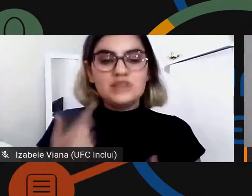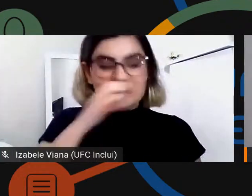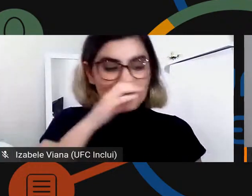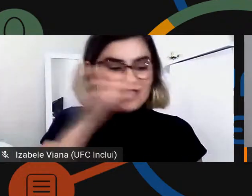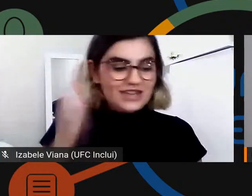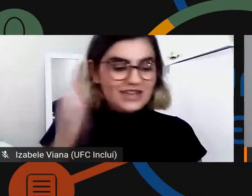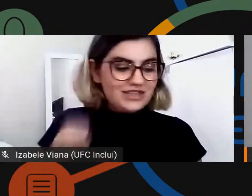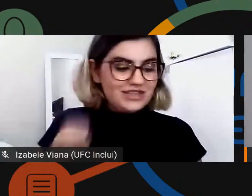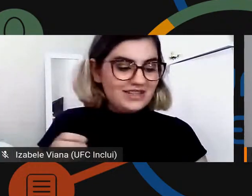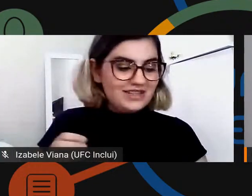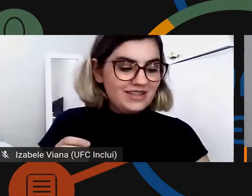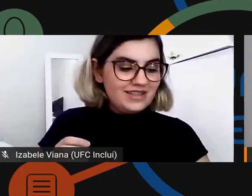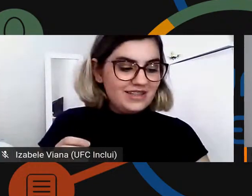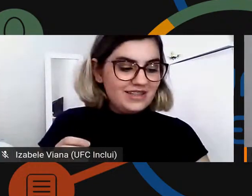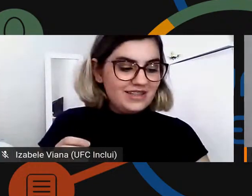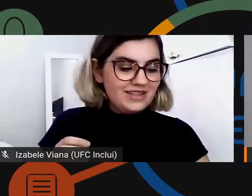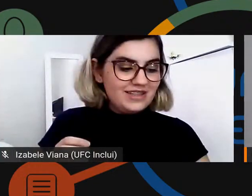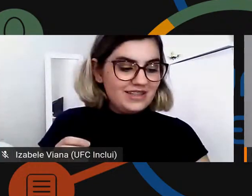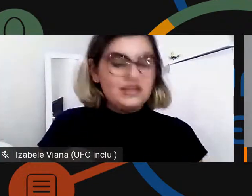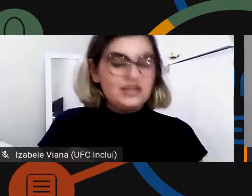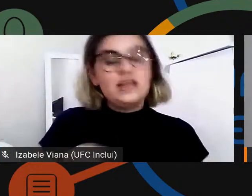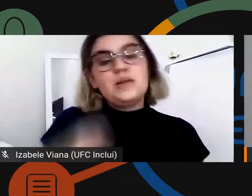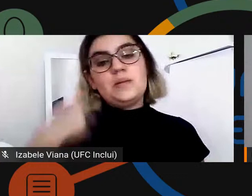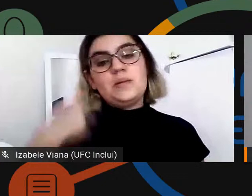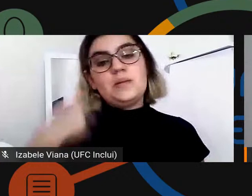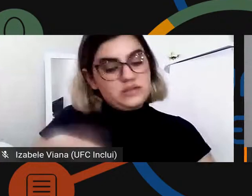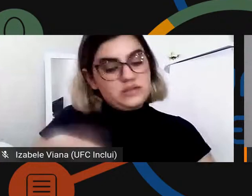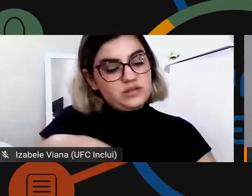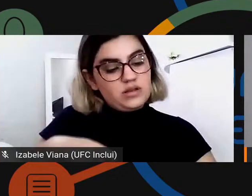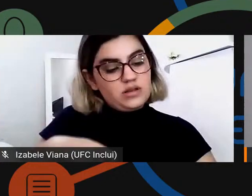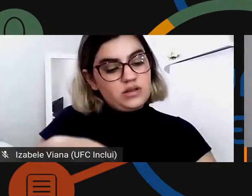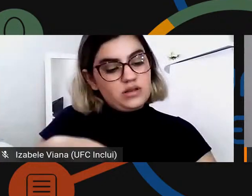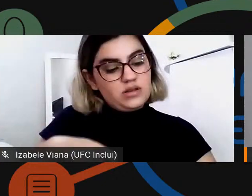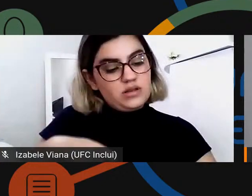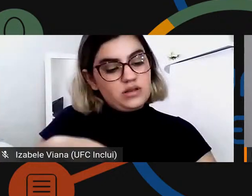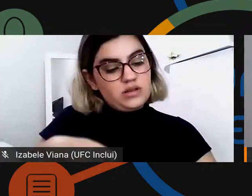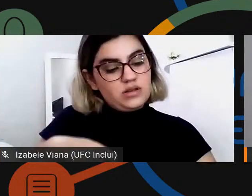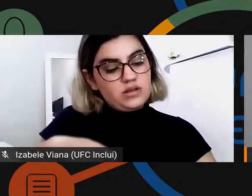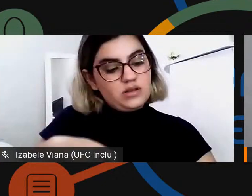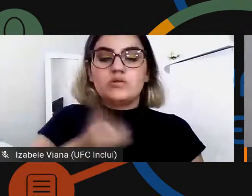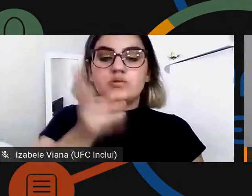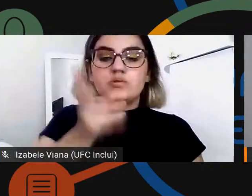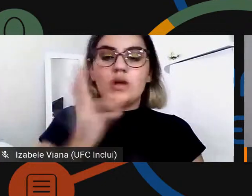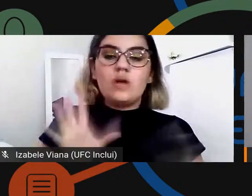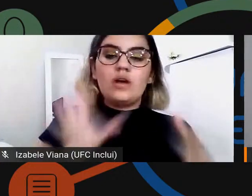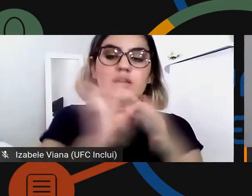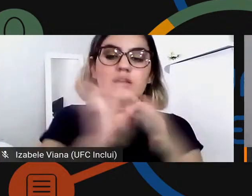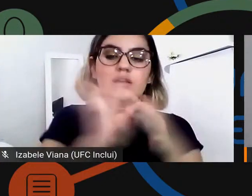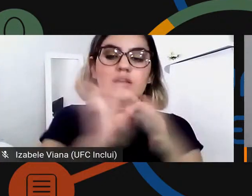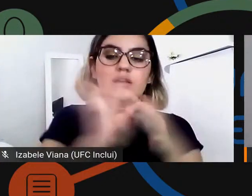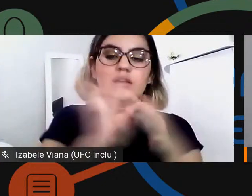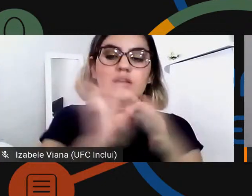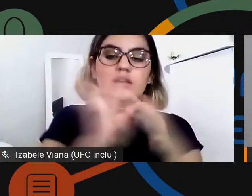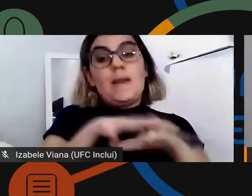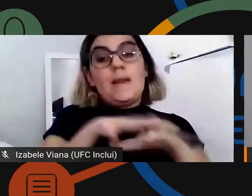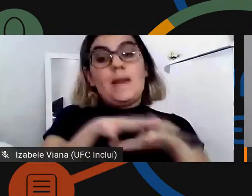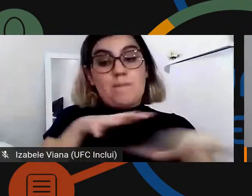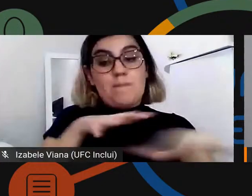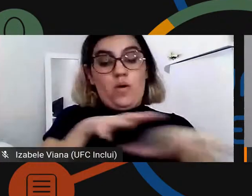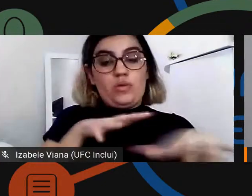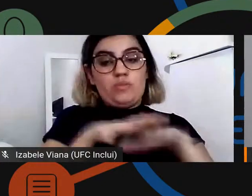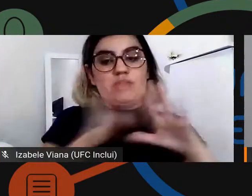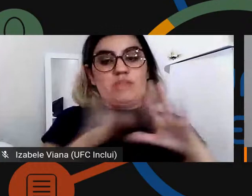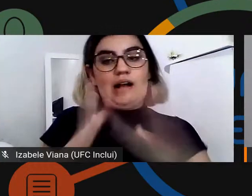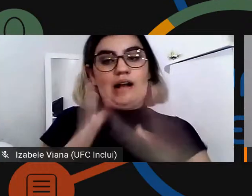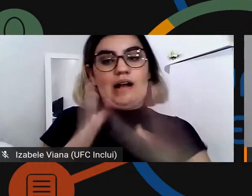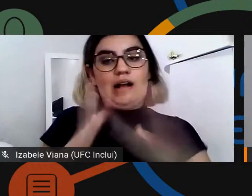seguir conectado com a universidade de forma remota, cada um nas suas casas, e tem sido muito importante, porque esse evento ele trabalha